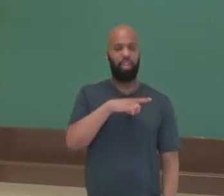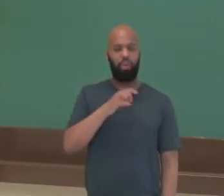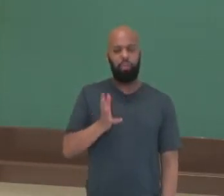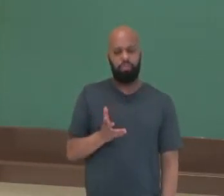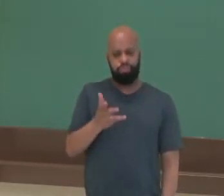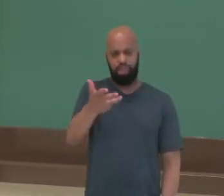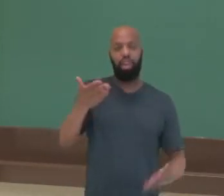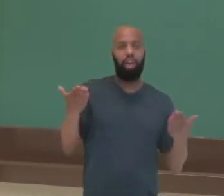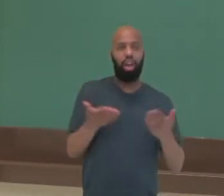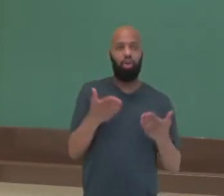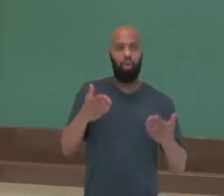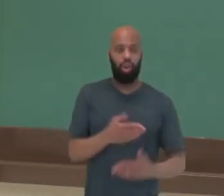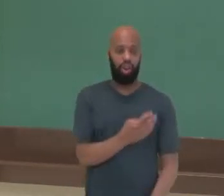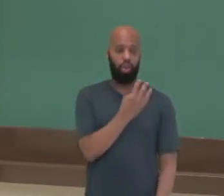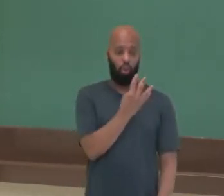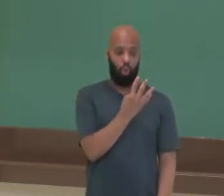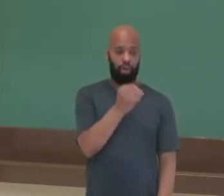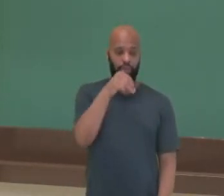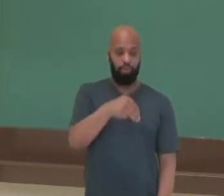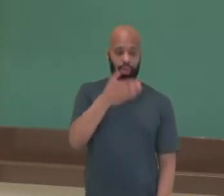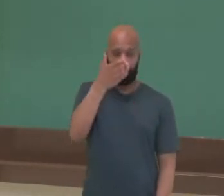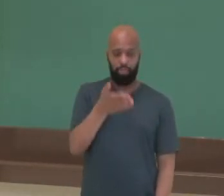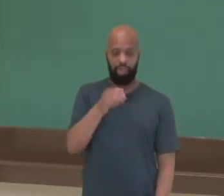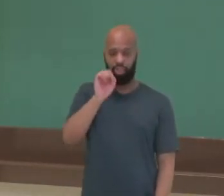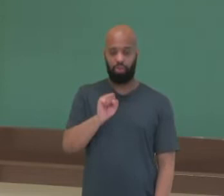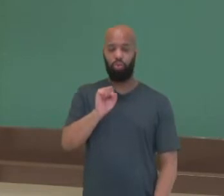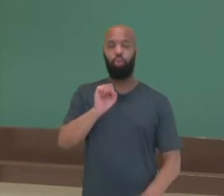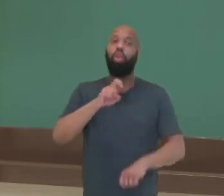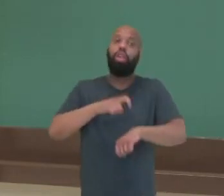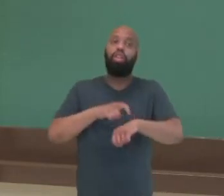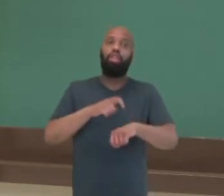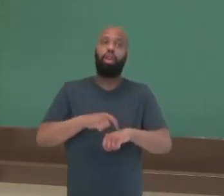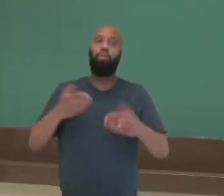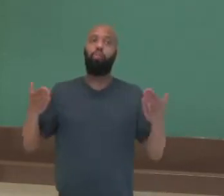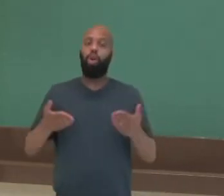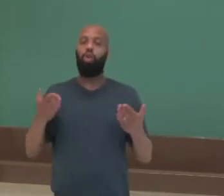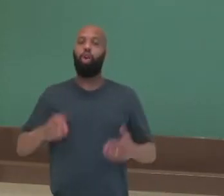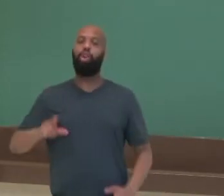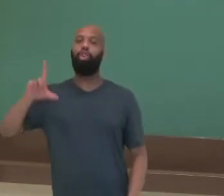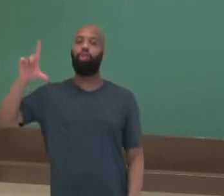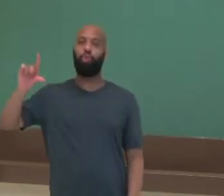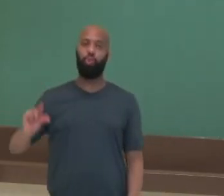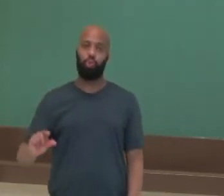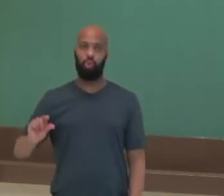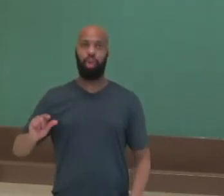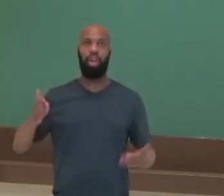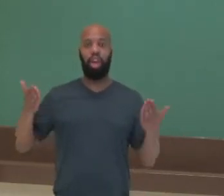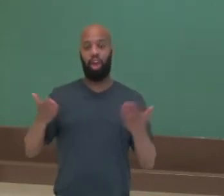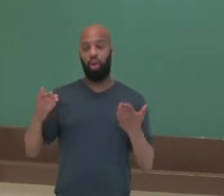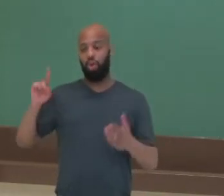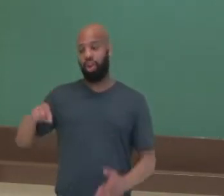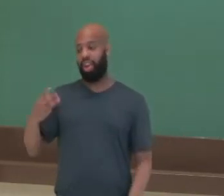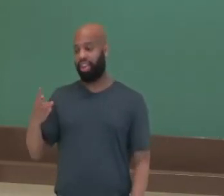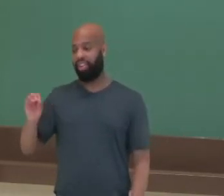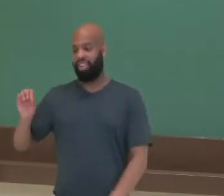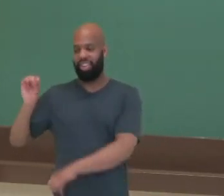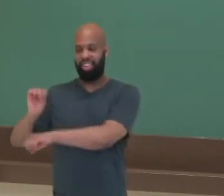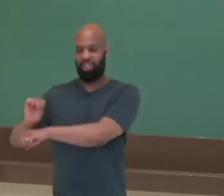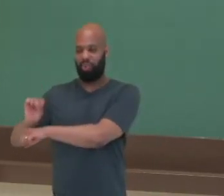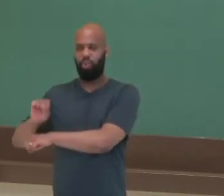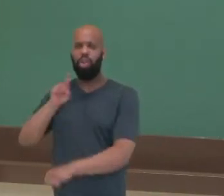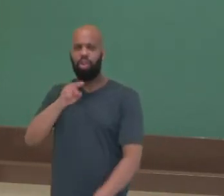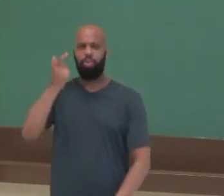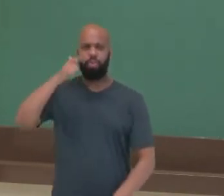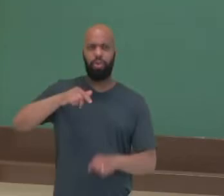ela passa de 4 metros por segundo, esse tempo ele passa a ser de 30 segundos. Deu